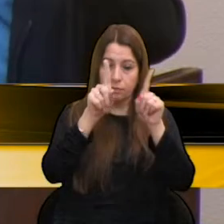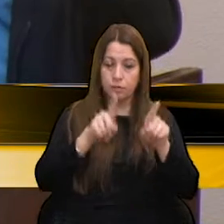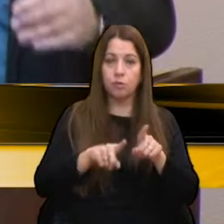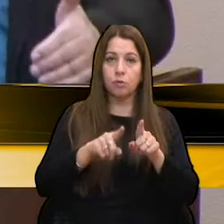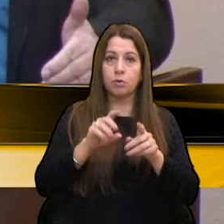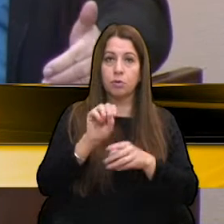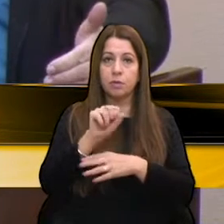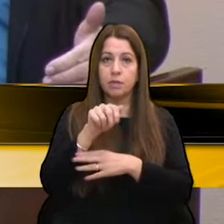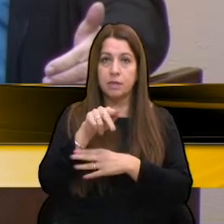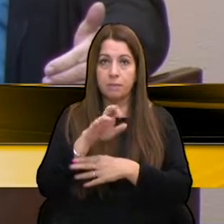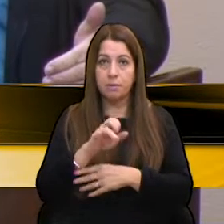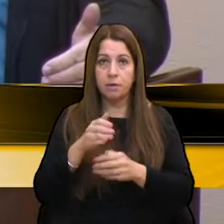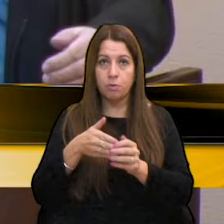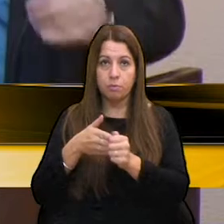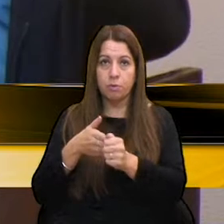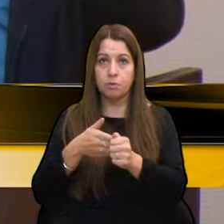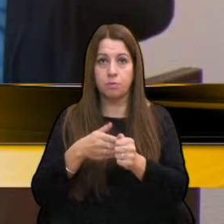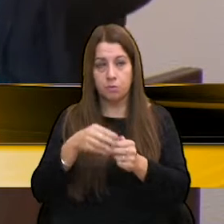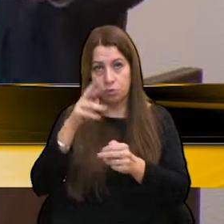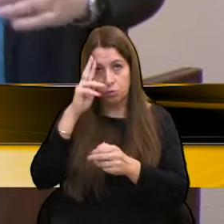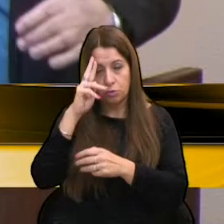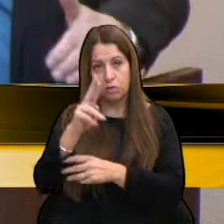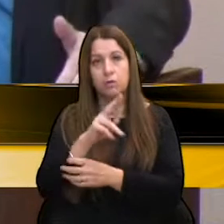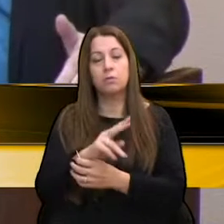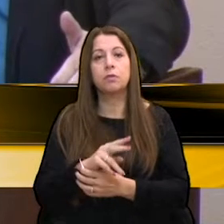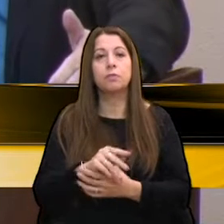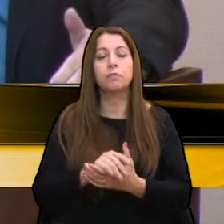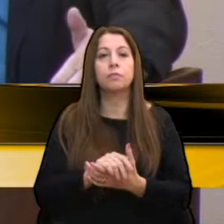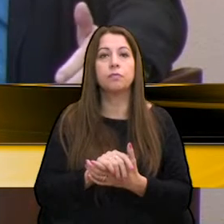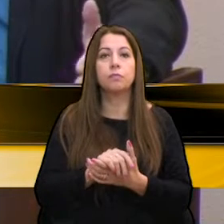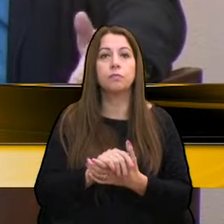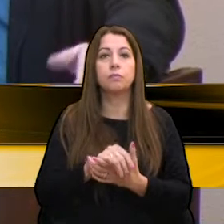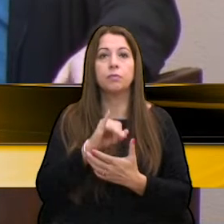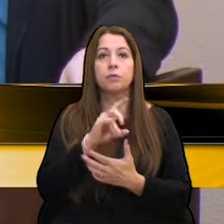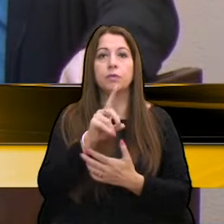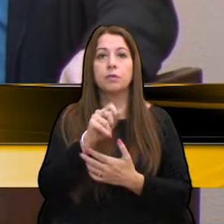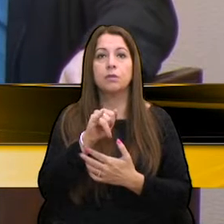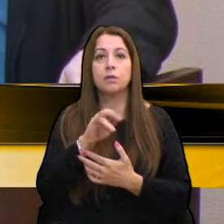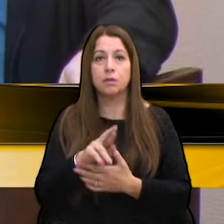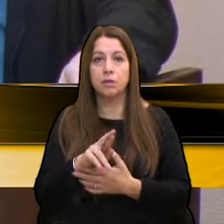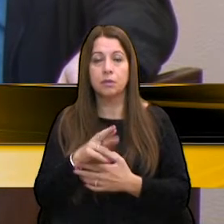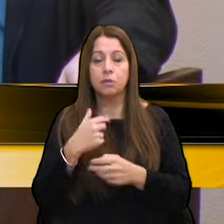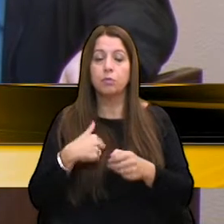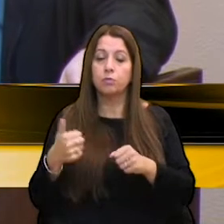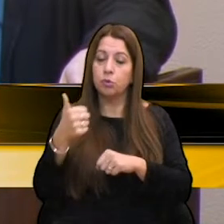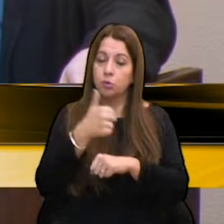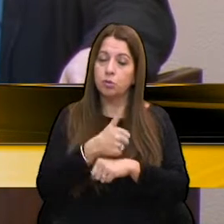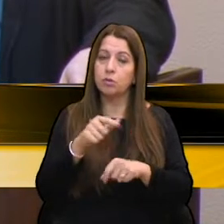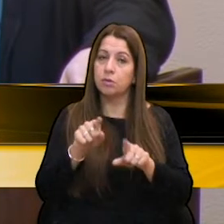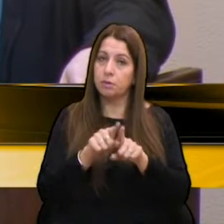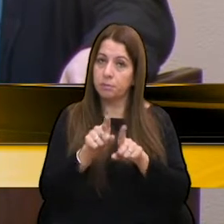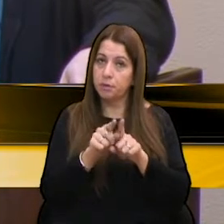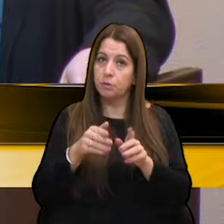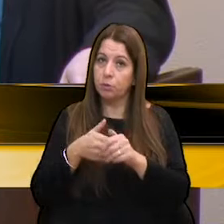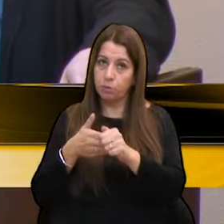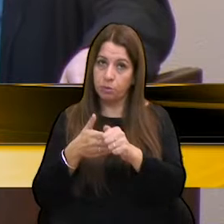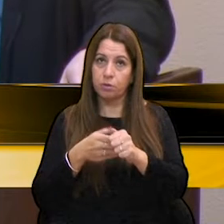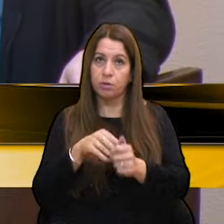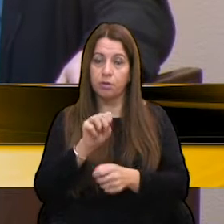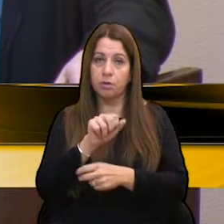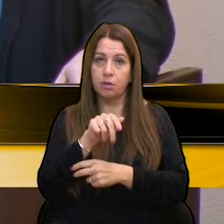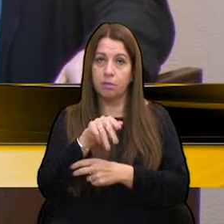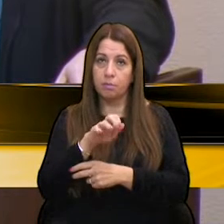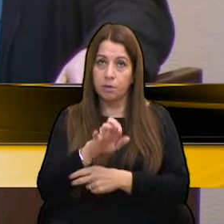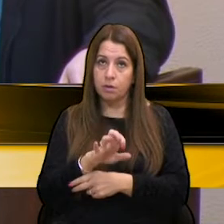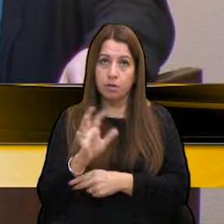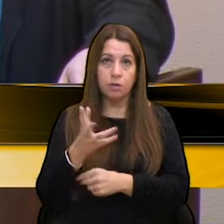com acompanhamento desse diretor, com acompanhamento do Idair Mosquen, quando me substituiu na direção do Samai,